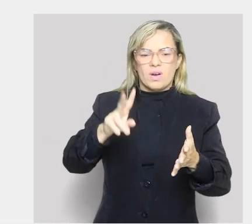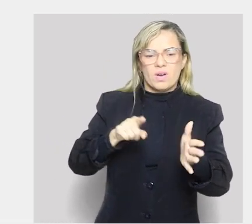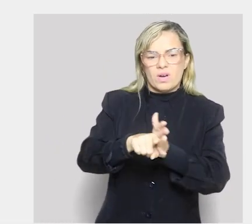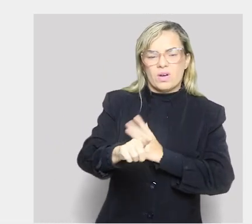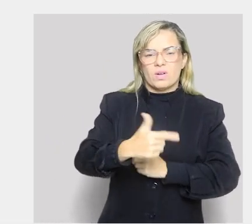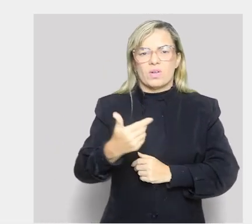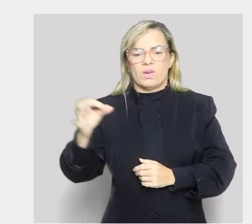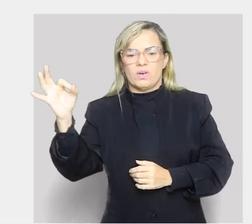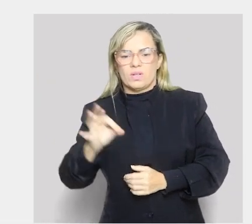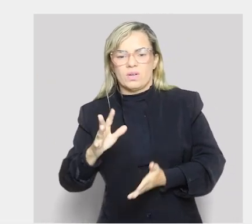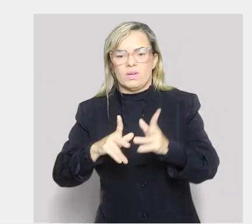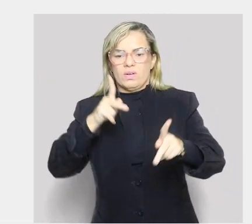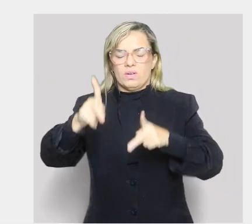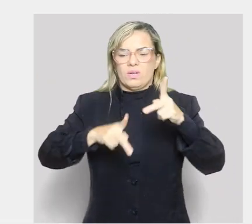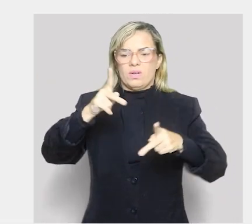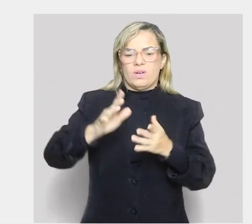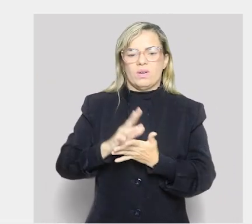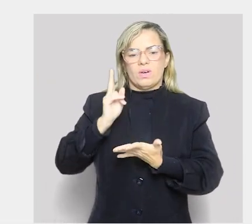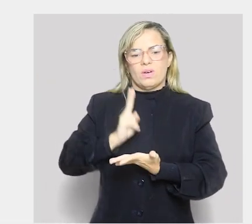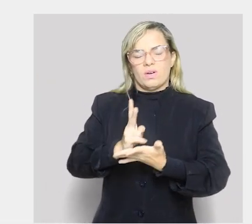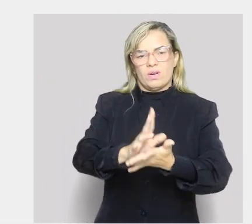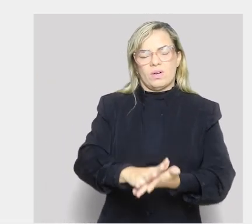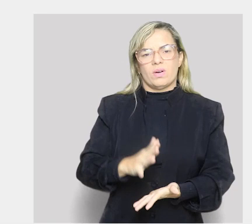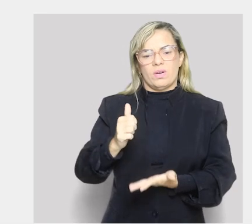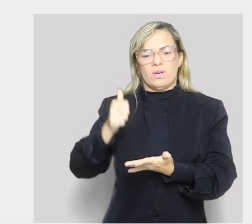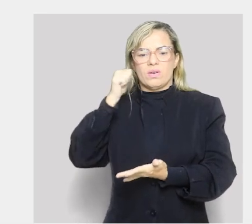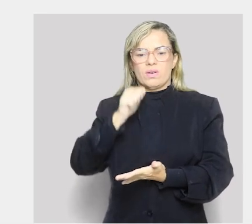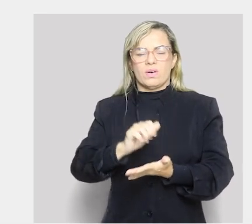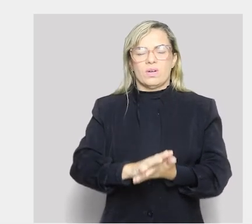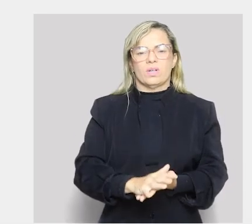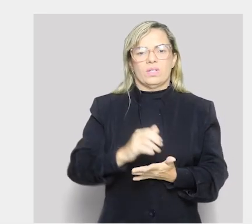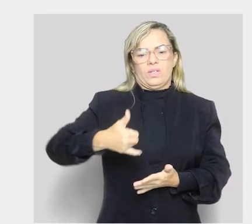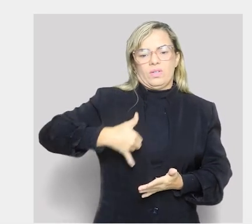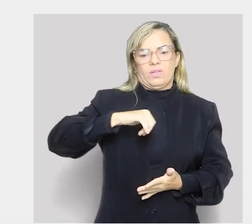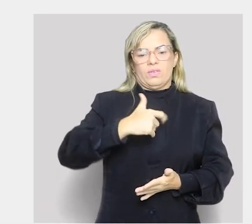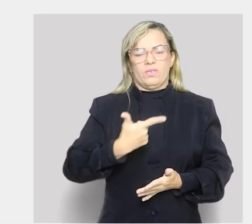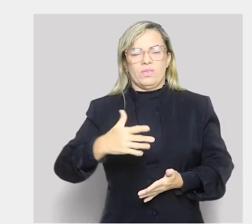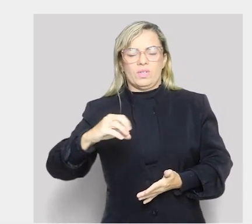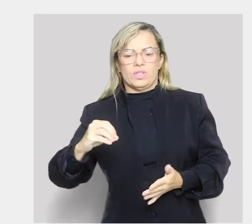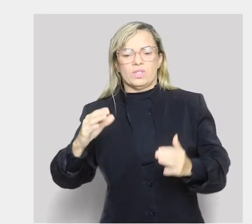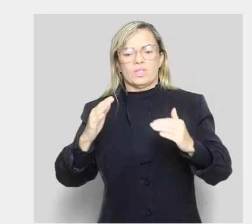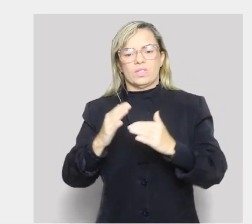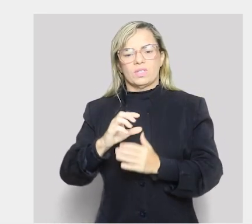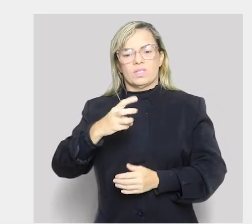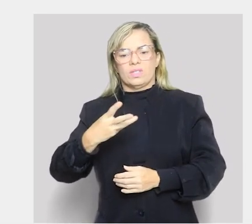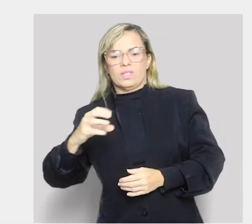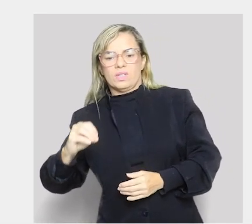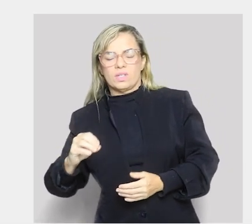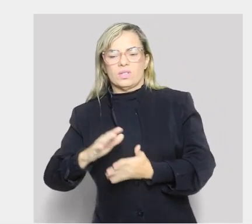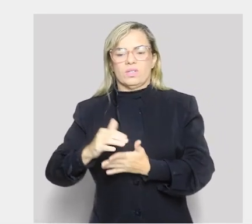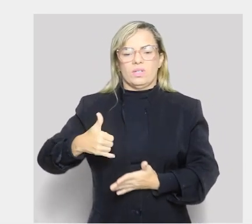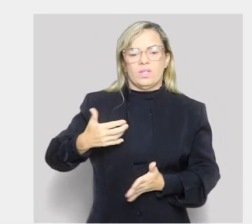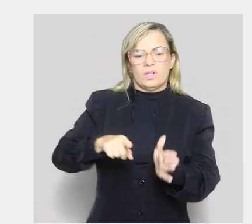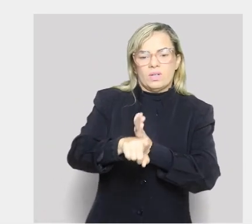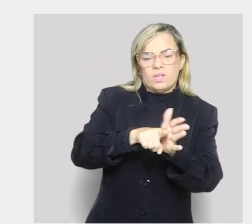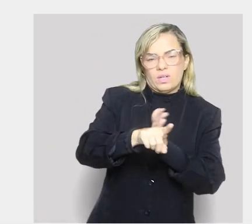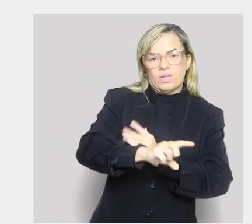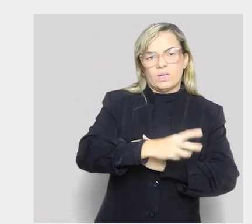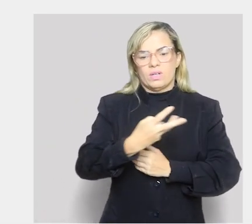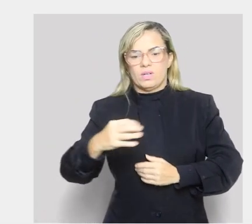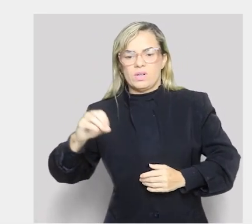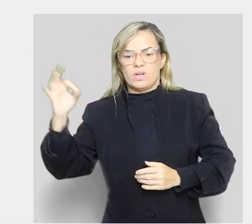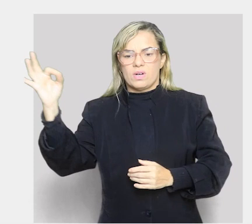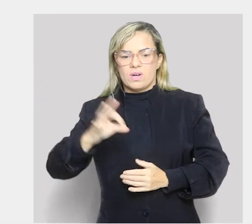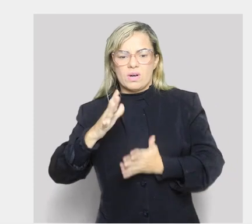mais frequentemente acometendo mulheres entre 20 e 30 anos de idade. Pesquisas demonstram que 30%